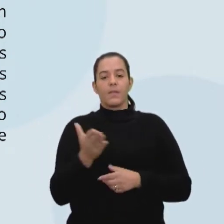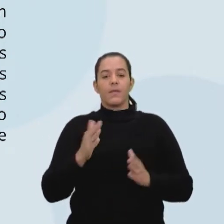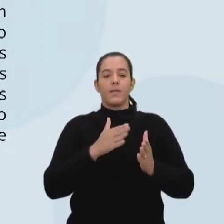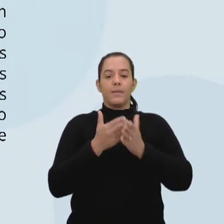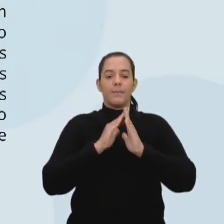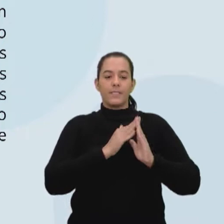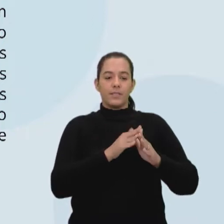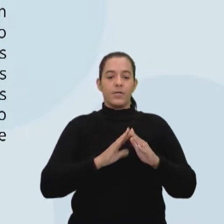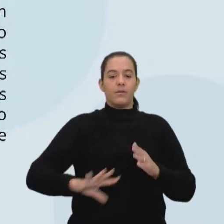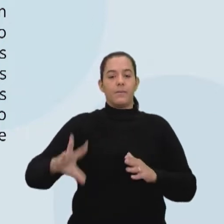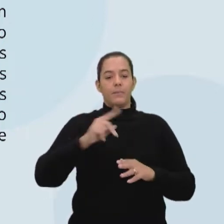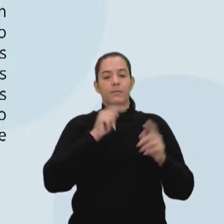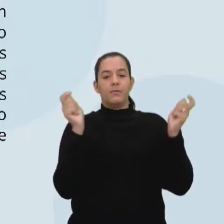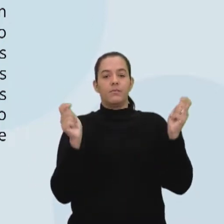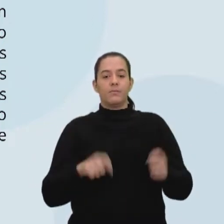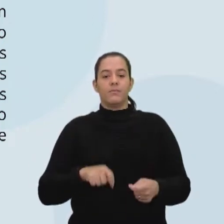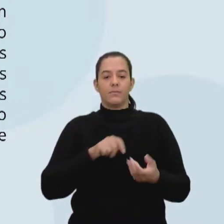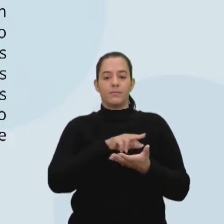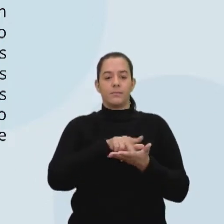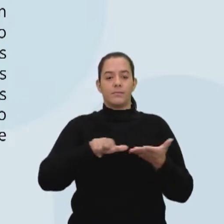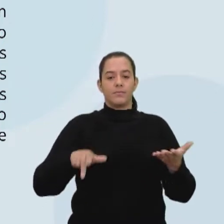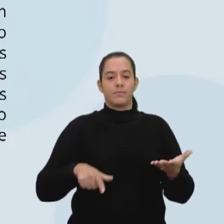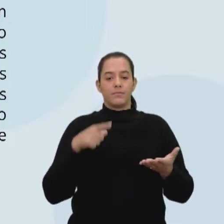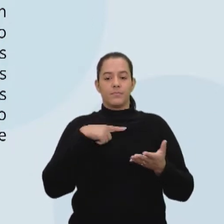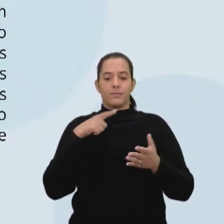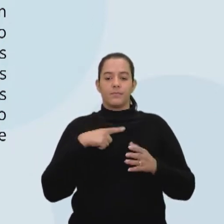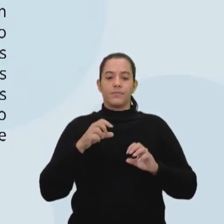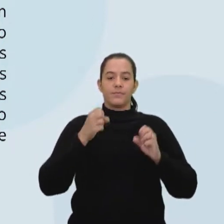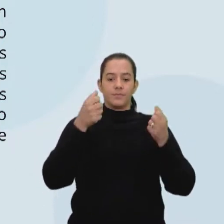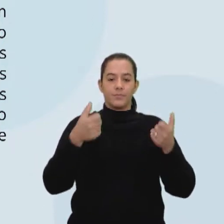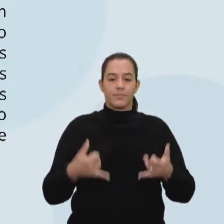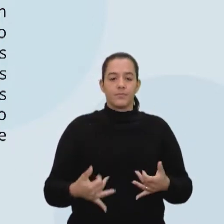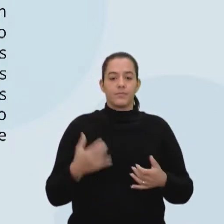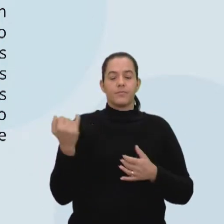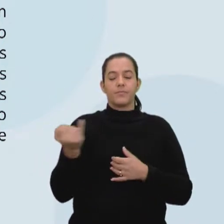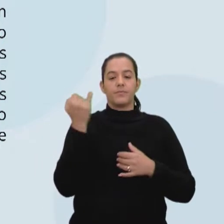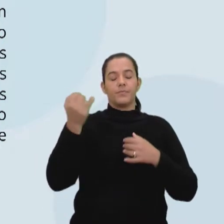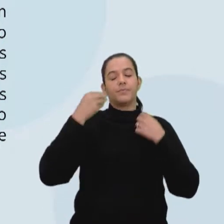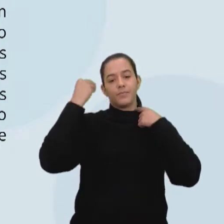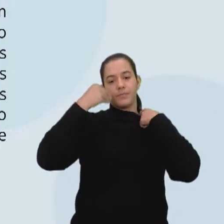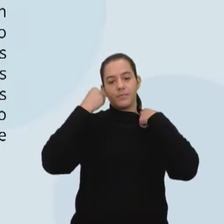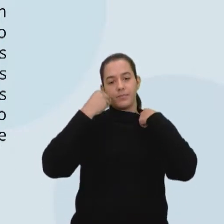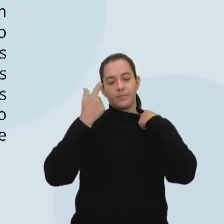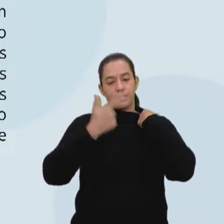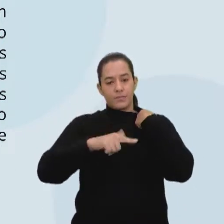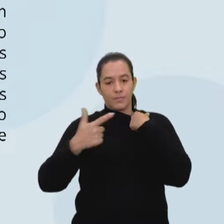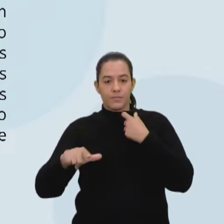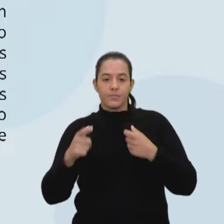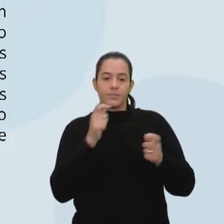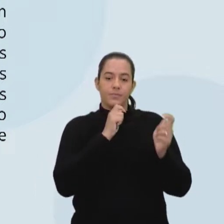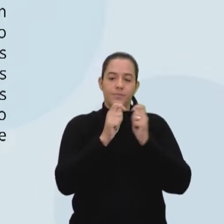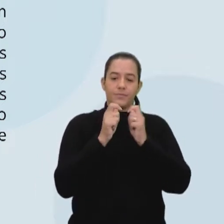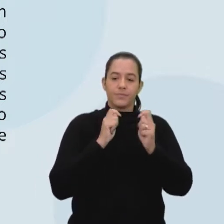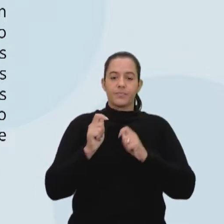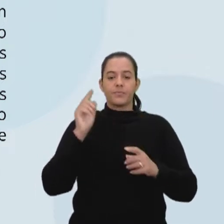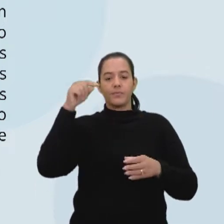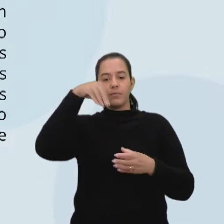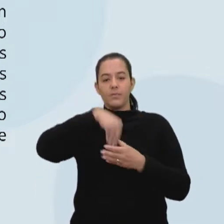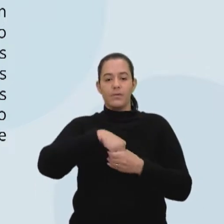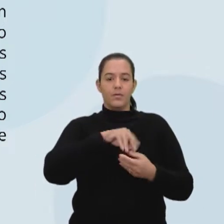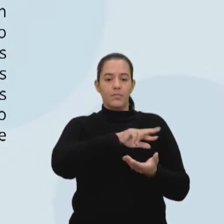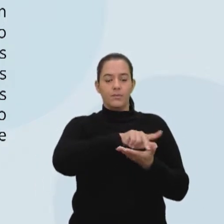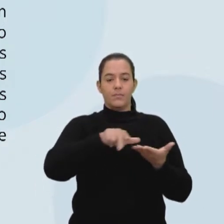Periferias, definida por Carlos Eduardo Lins da Silva como uma das experiências mais interessantes de jornalismo que temos neste